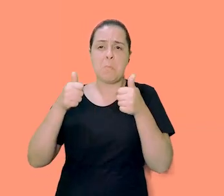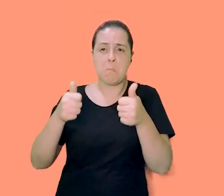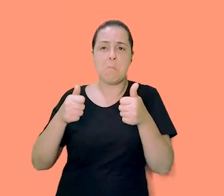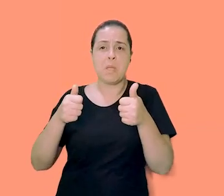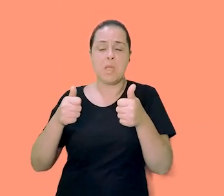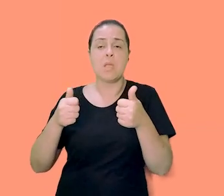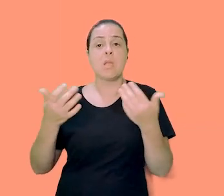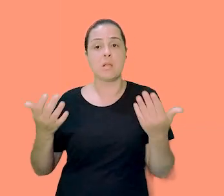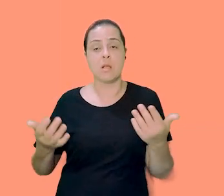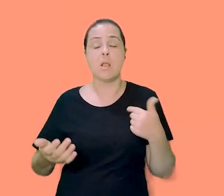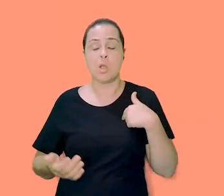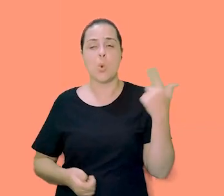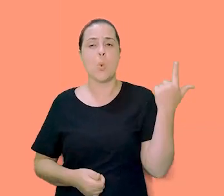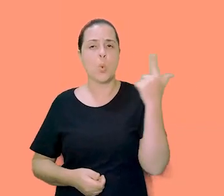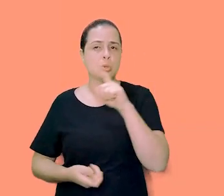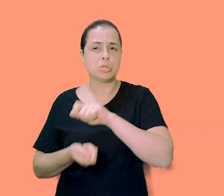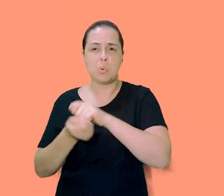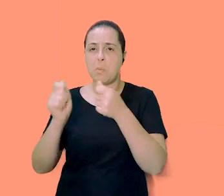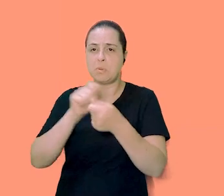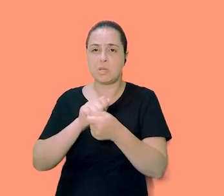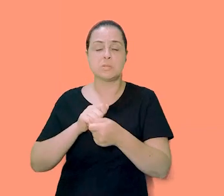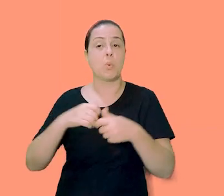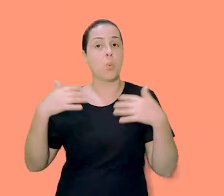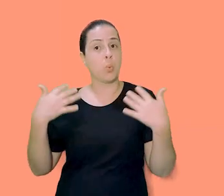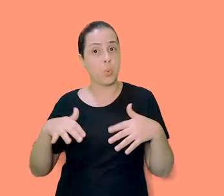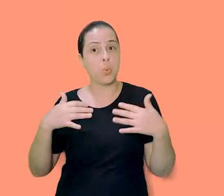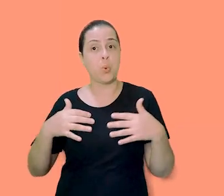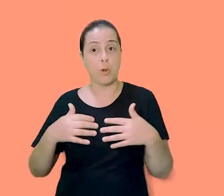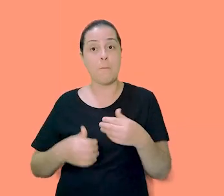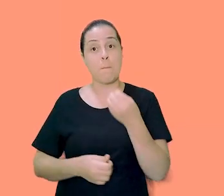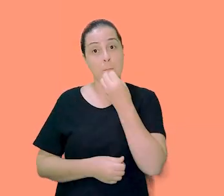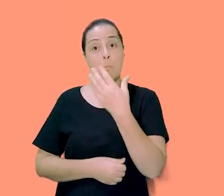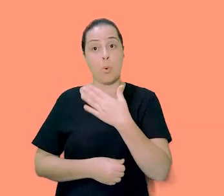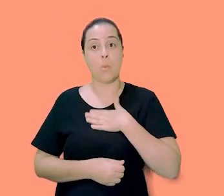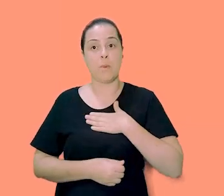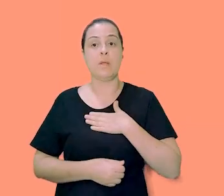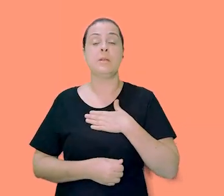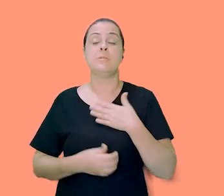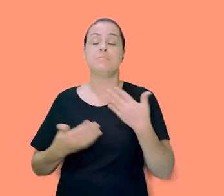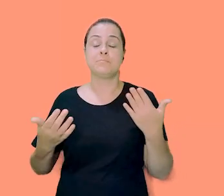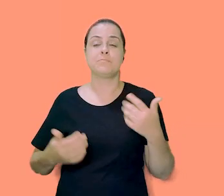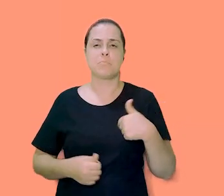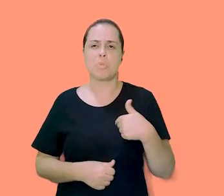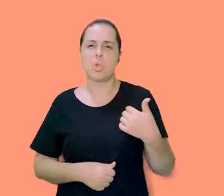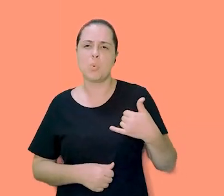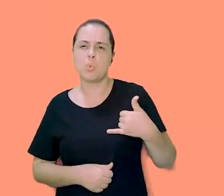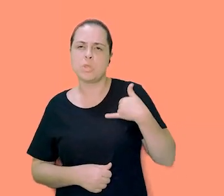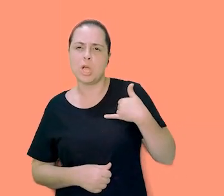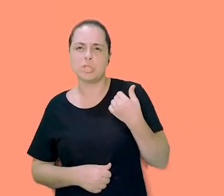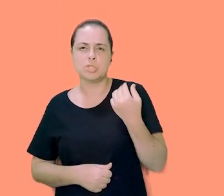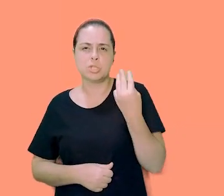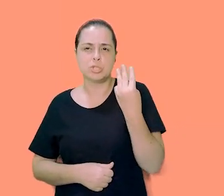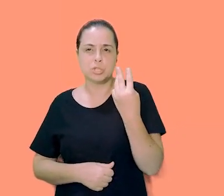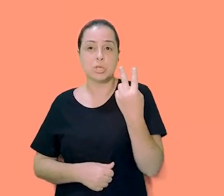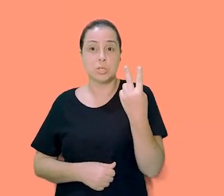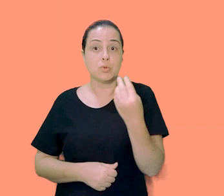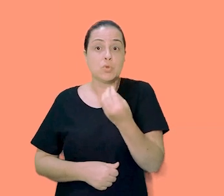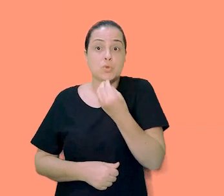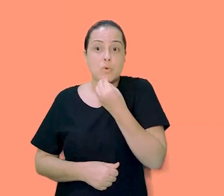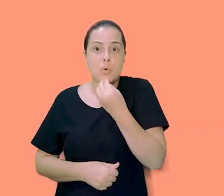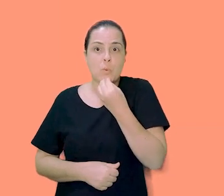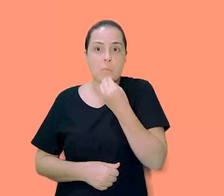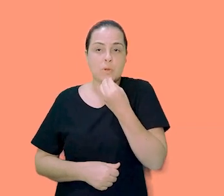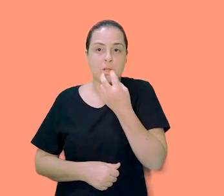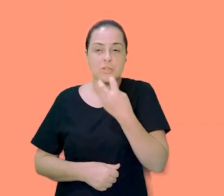eu tenho uma capacidade de adaptação muito grande. E quando eu tinha 32 anos, eu tive a oportunidade